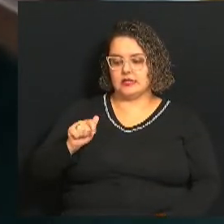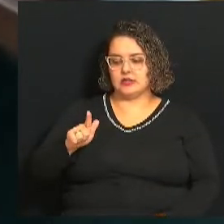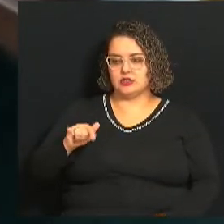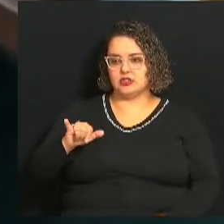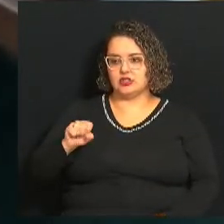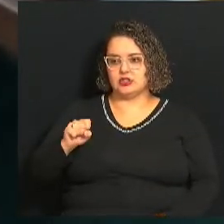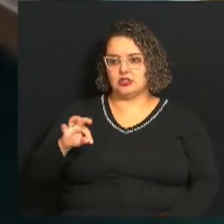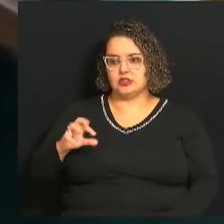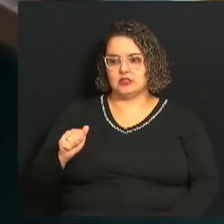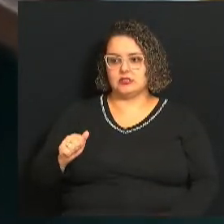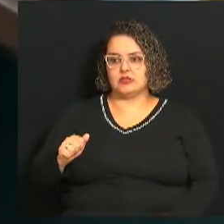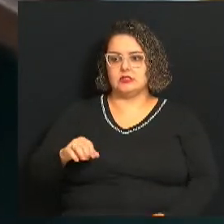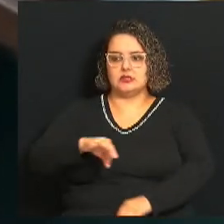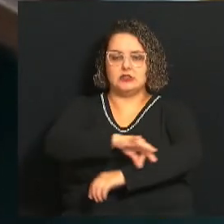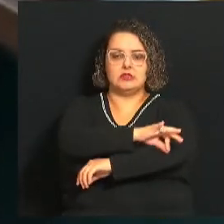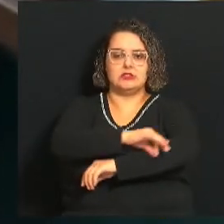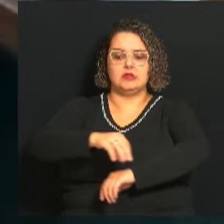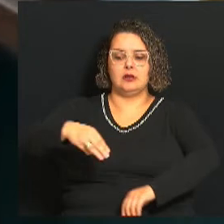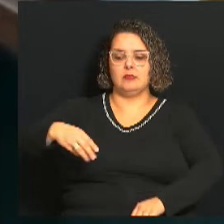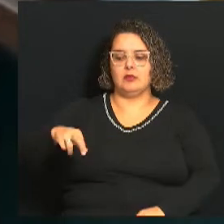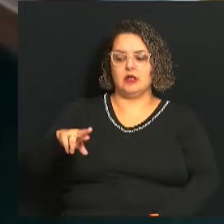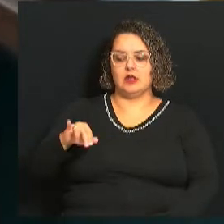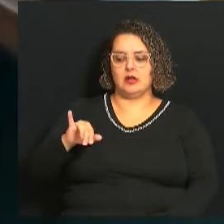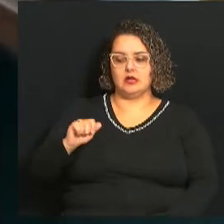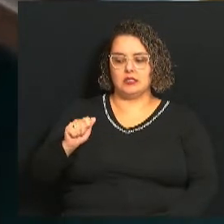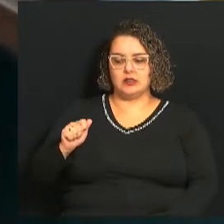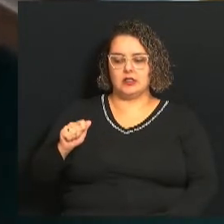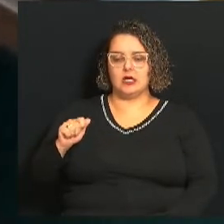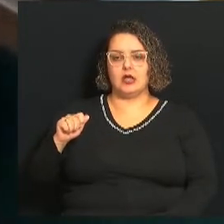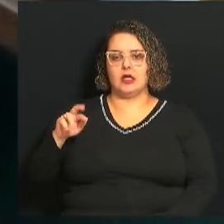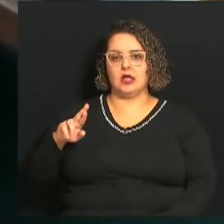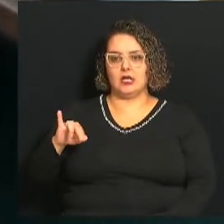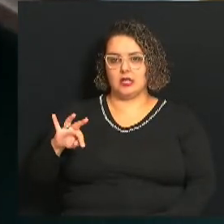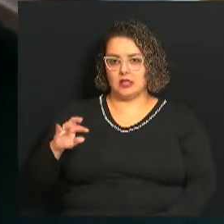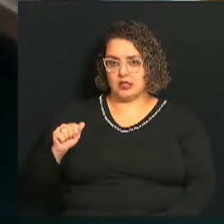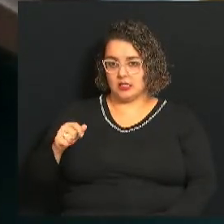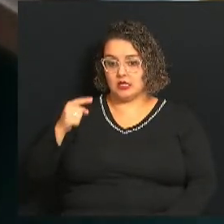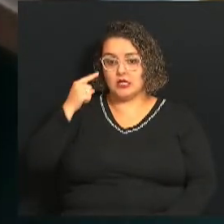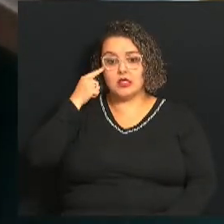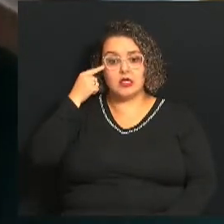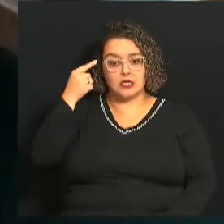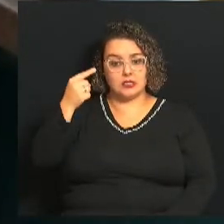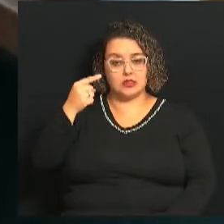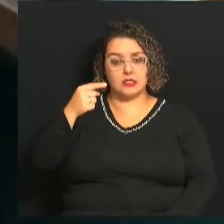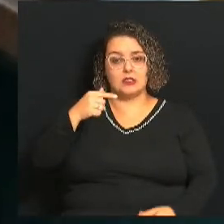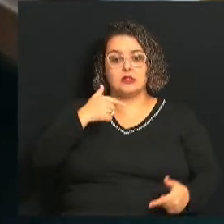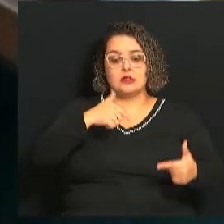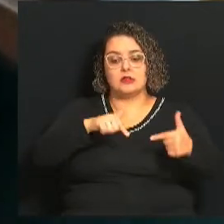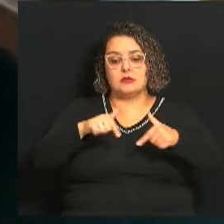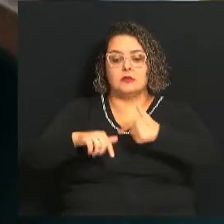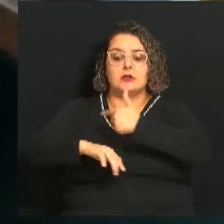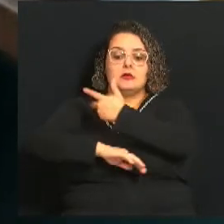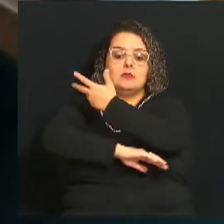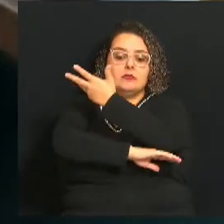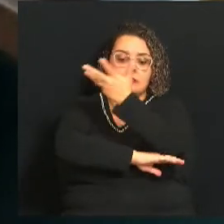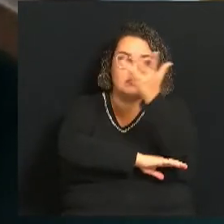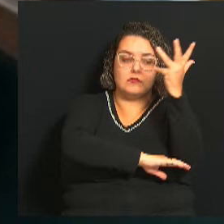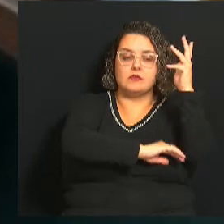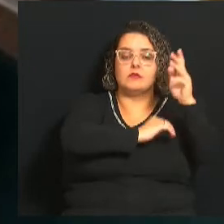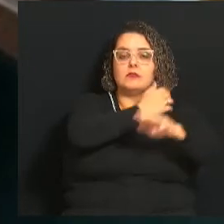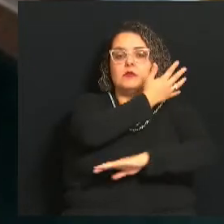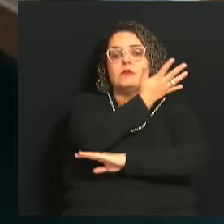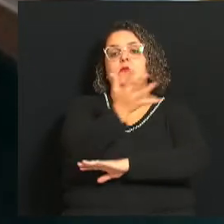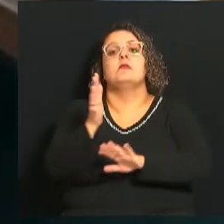Maria Rita, e a ideia é trabalhar com vegetação, né? Mas